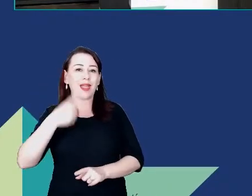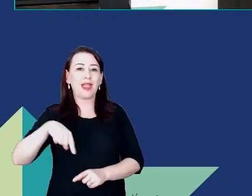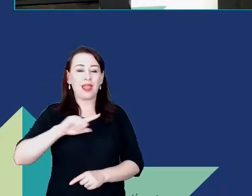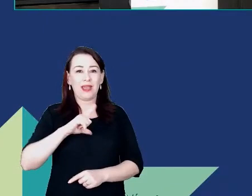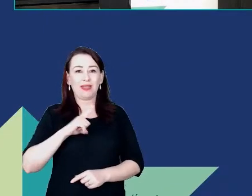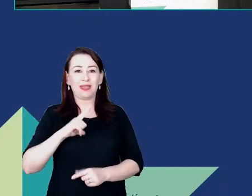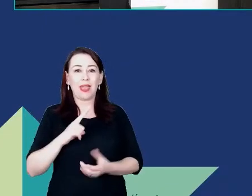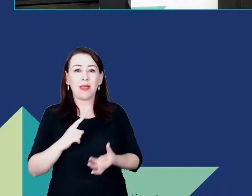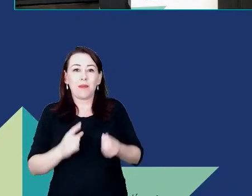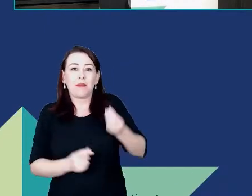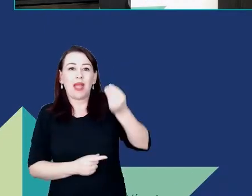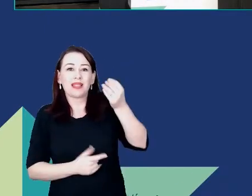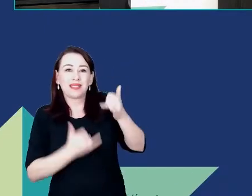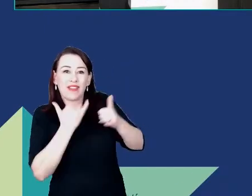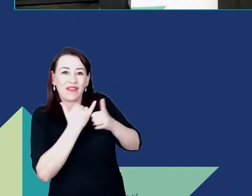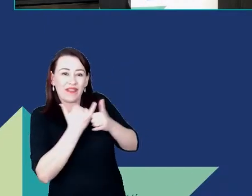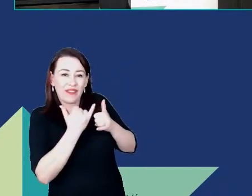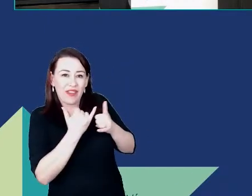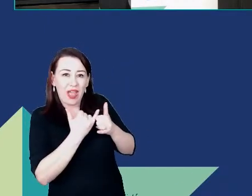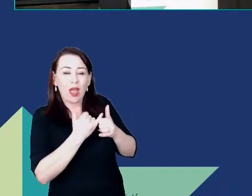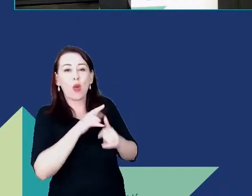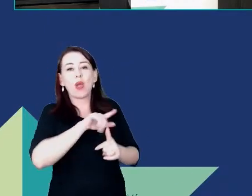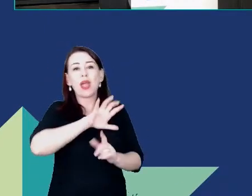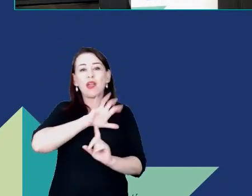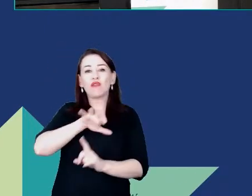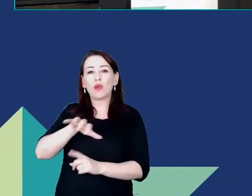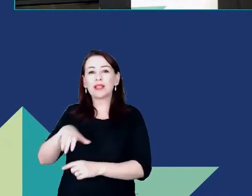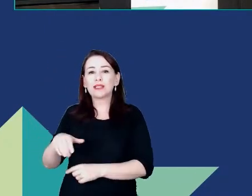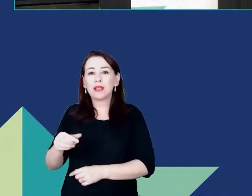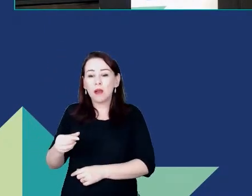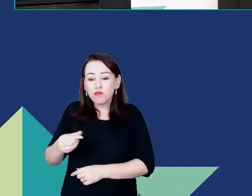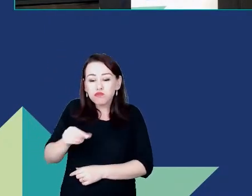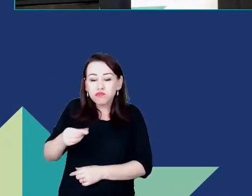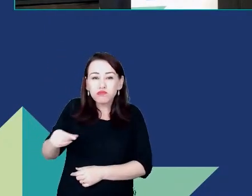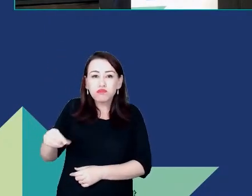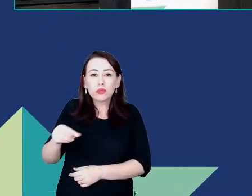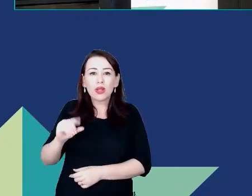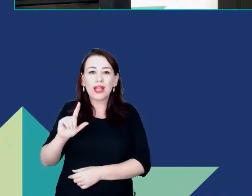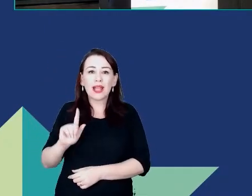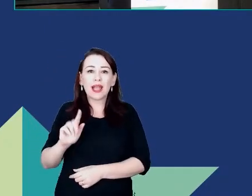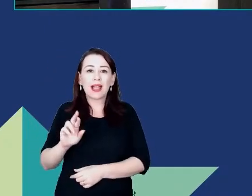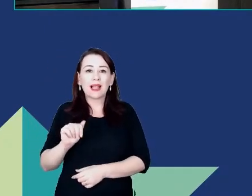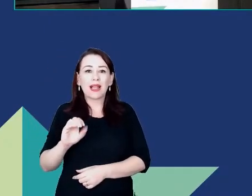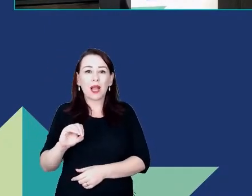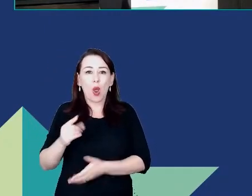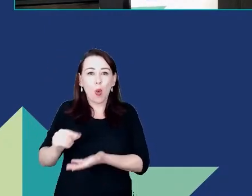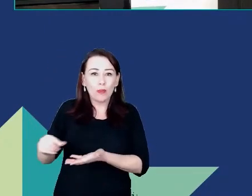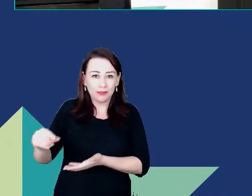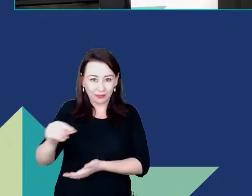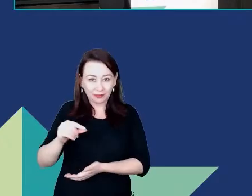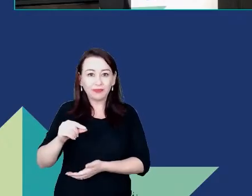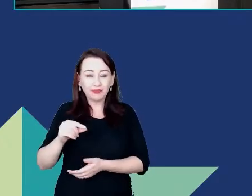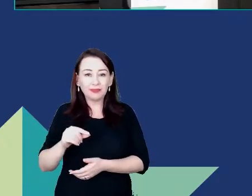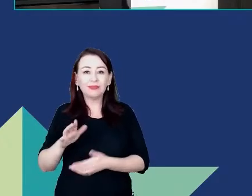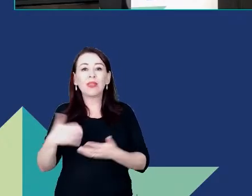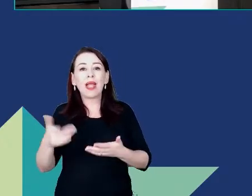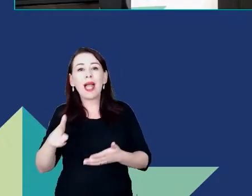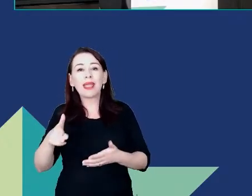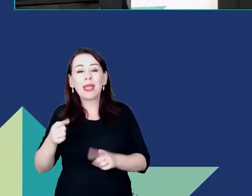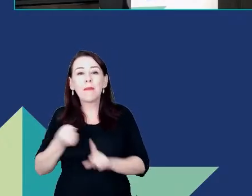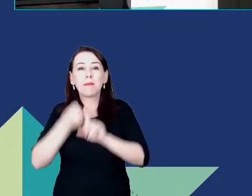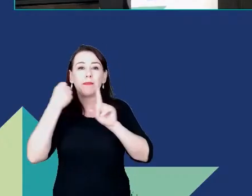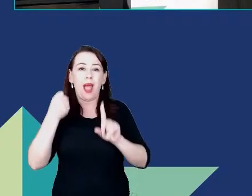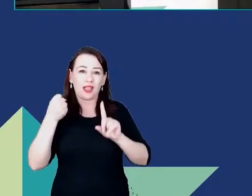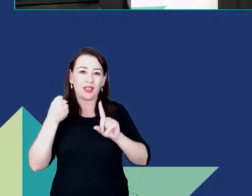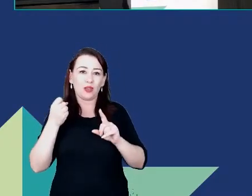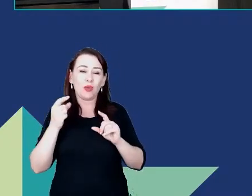ferro impactando na massa específica real dos grãos, né, e essa mineralogia, né, impactando na massa específica, na